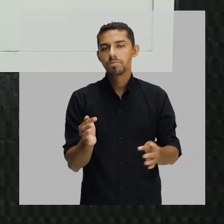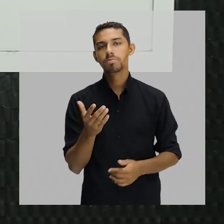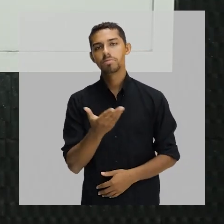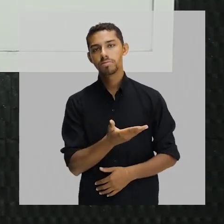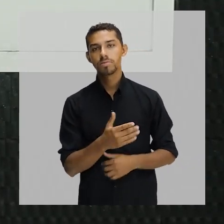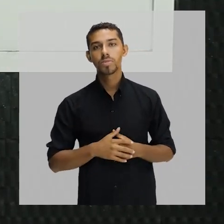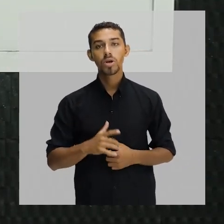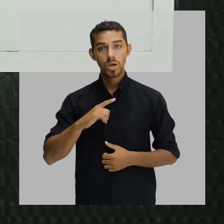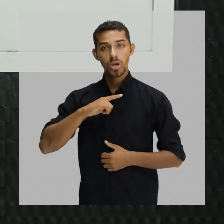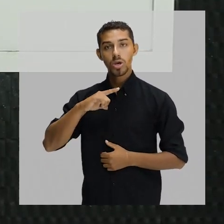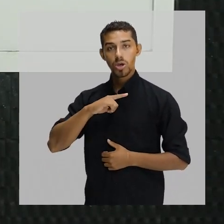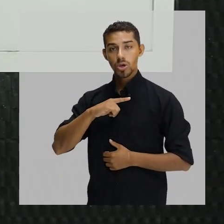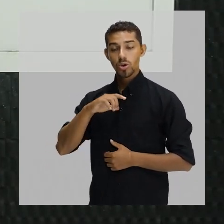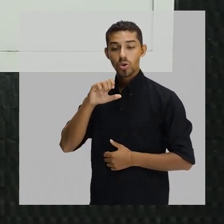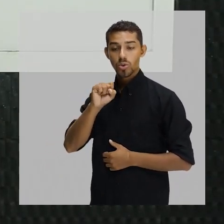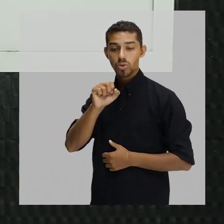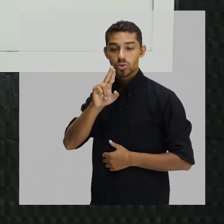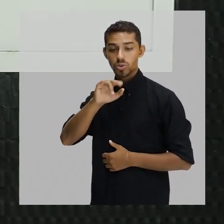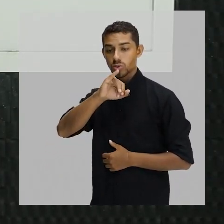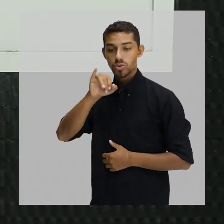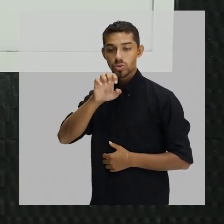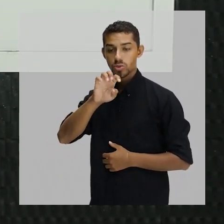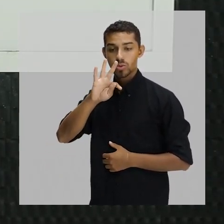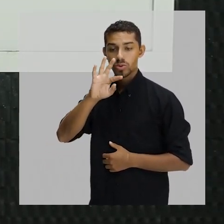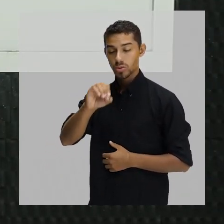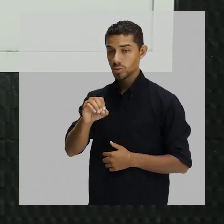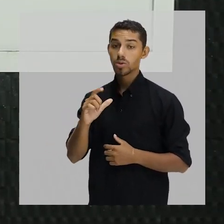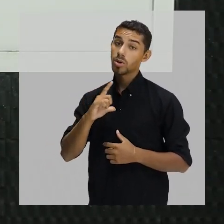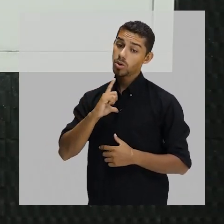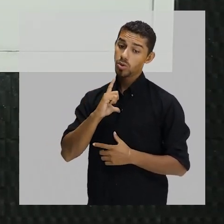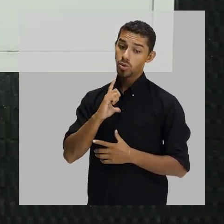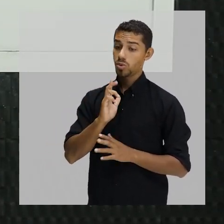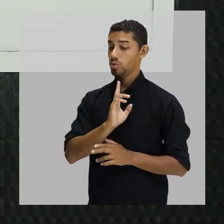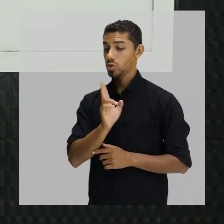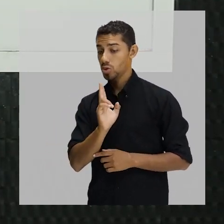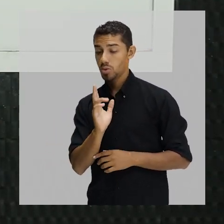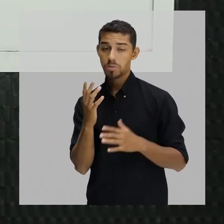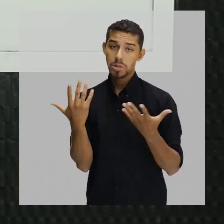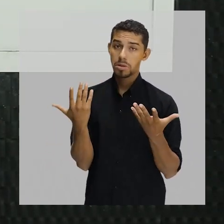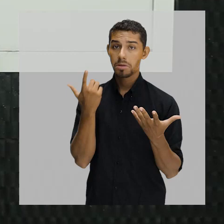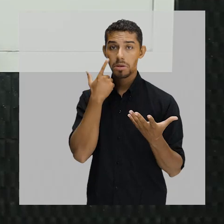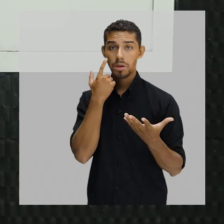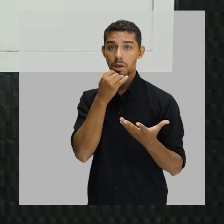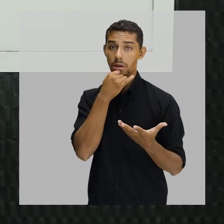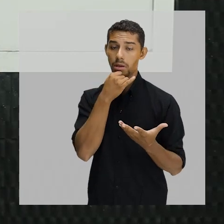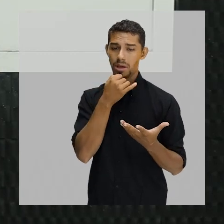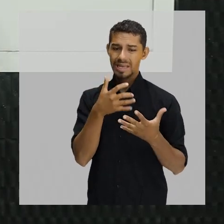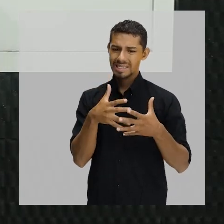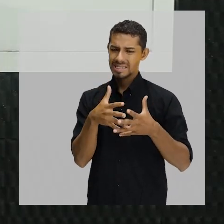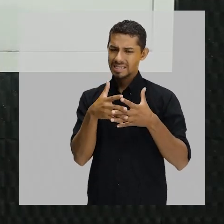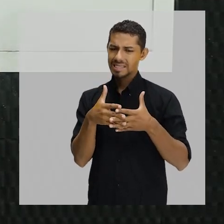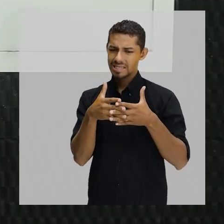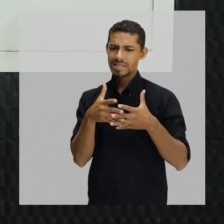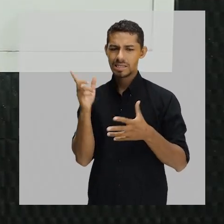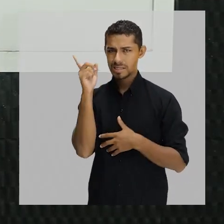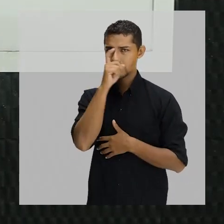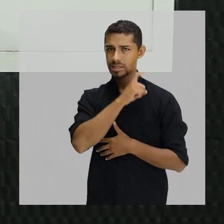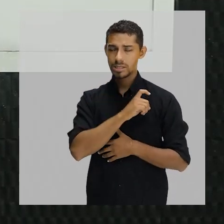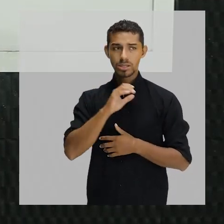Eu tenho um sujeito que conhece, aí ele ganha um nome assim, meio, né, até meio muito complicado, chamado